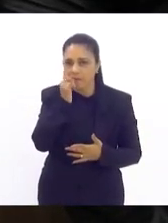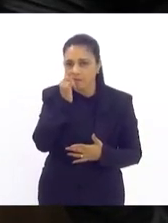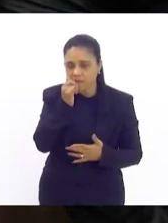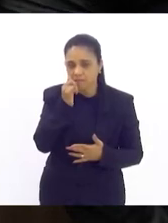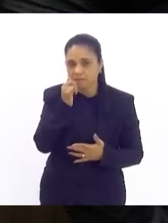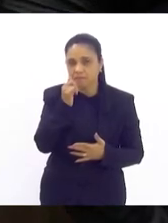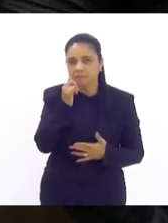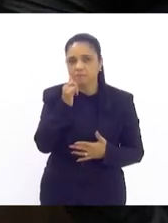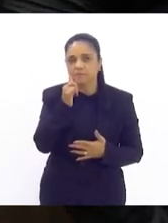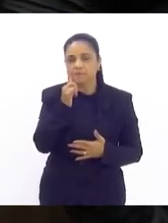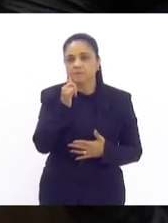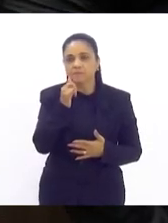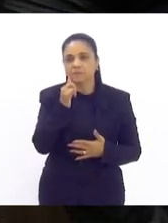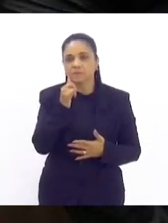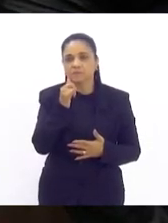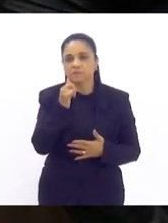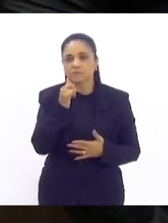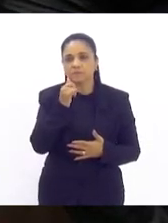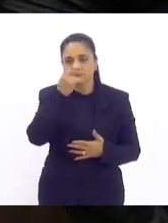que